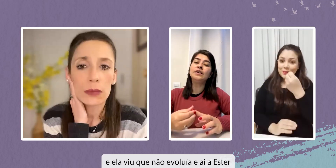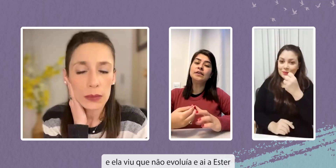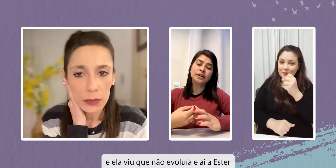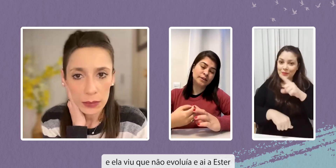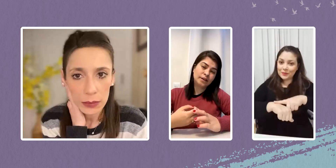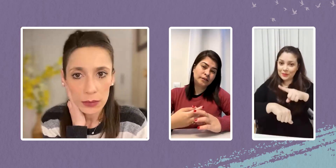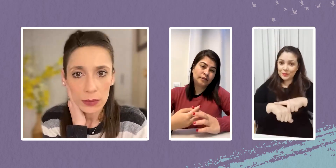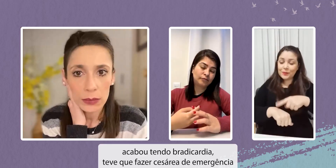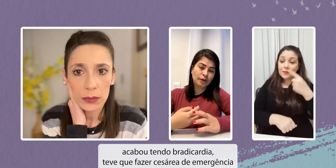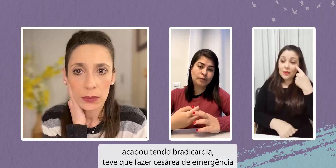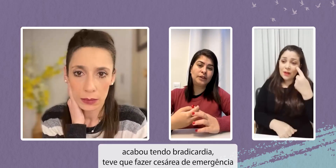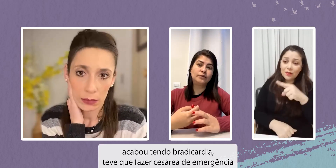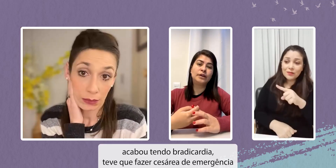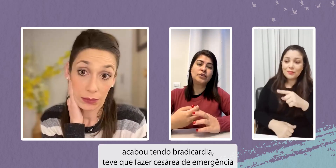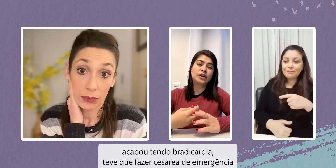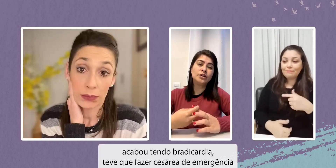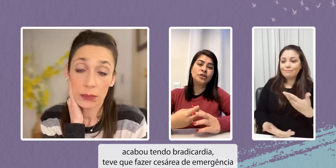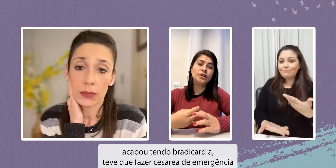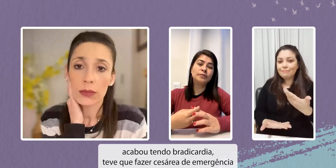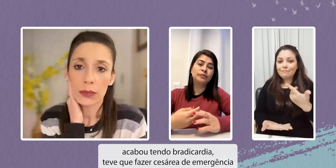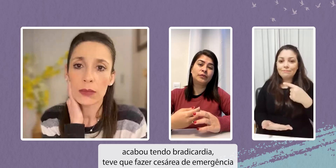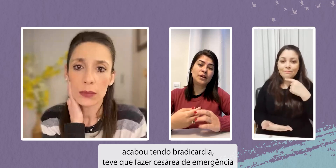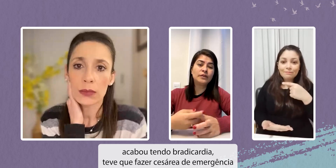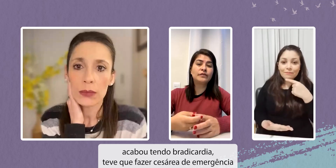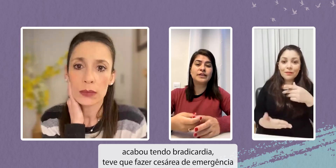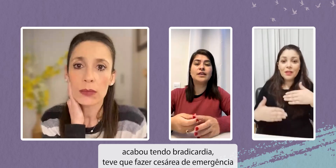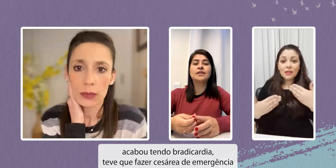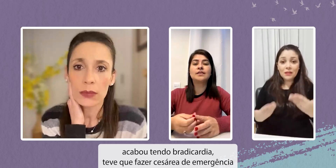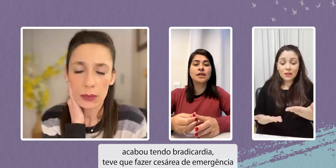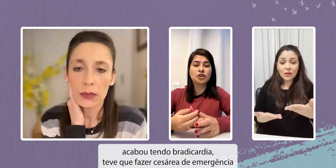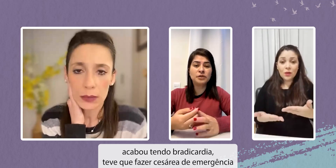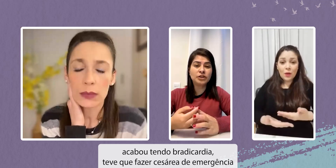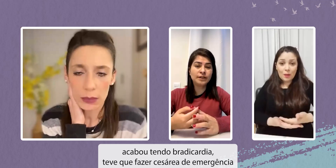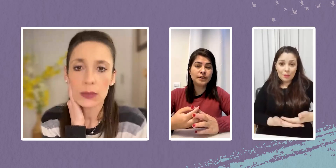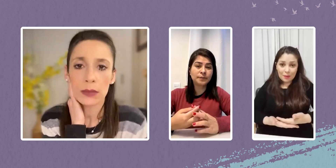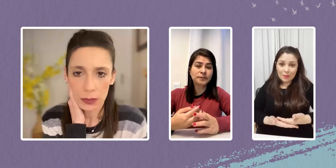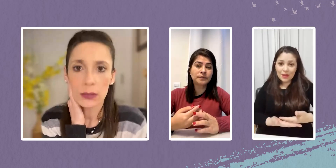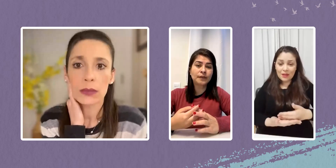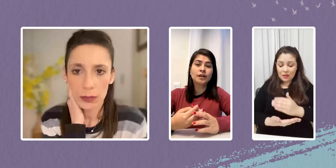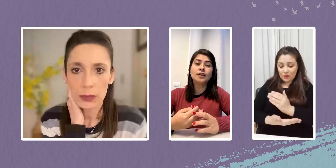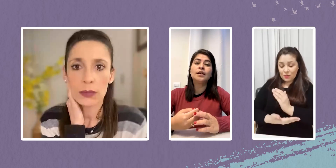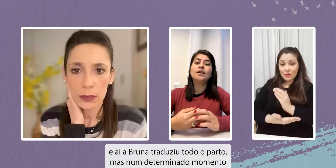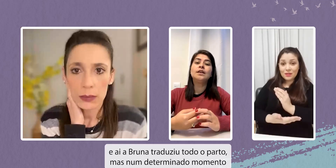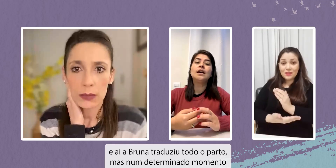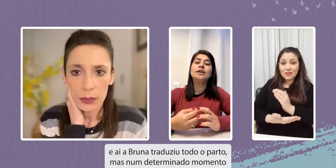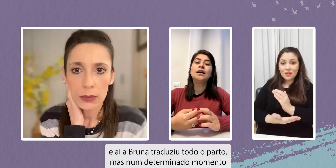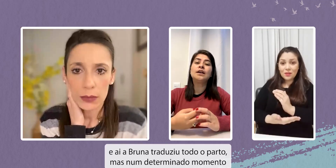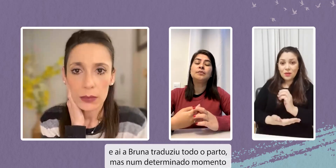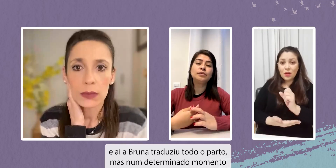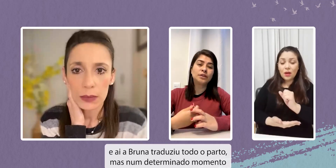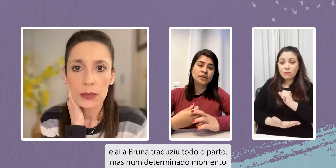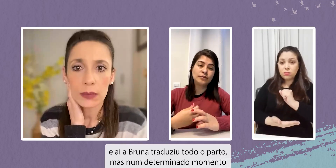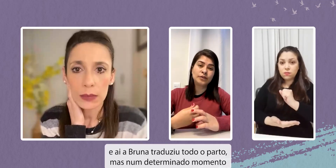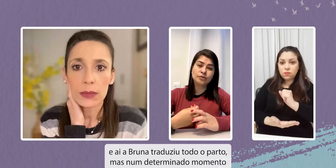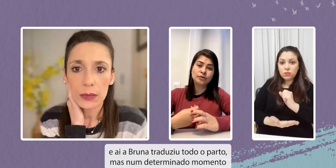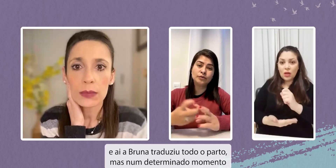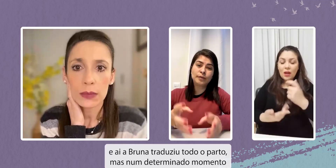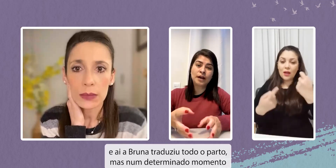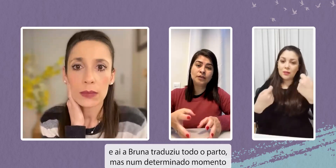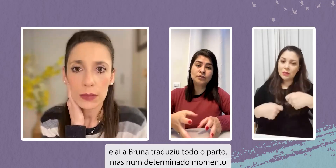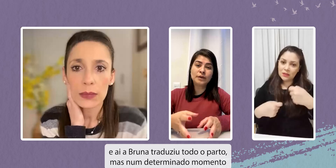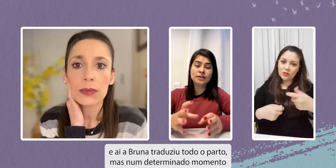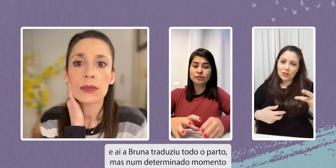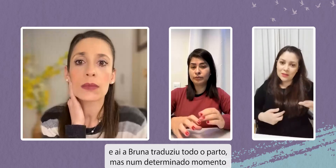e aí a Esther acabou tendo bradicardia, teve que fazer cesárea de emergência. E aí a Bruna traduziu todo